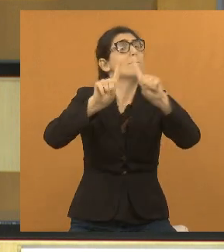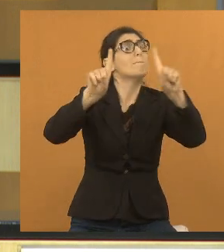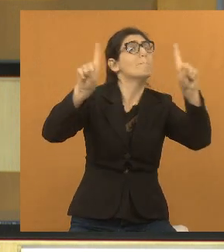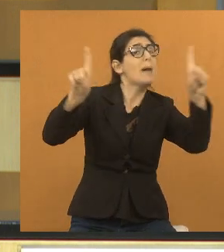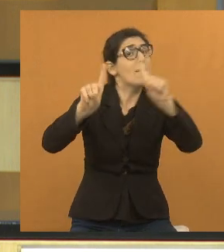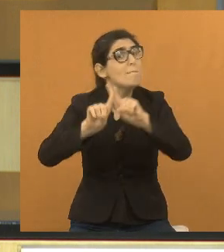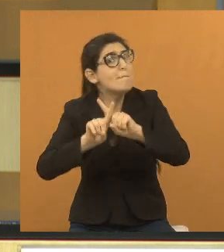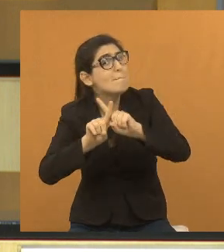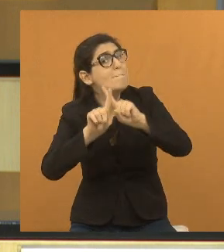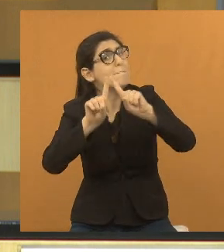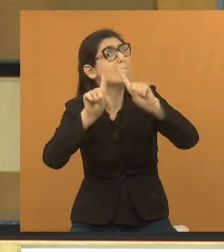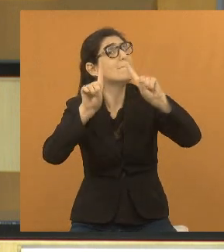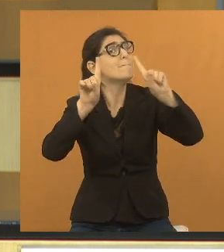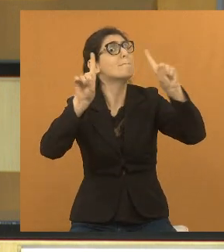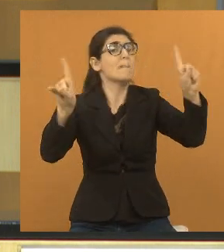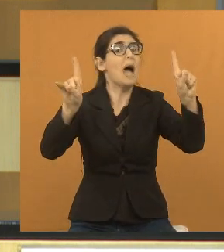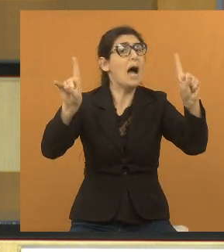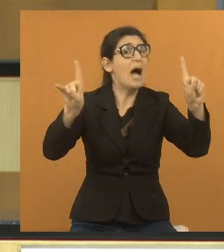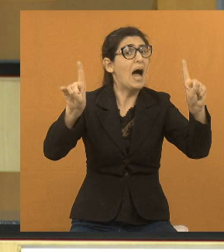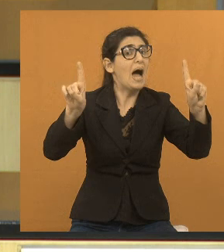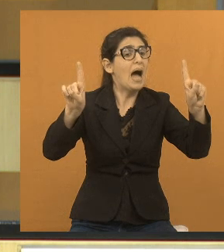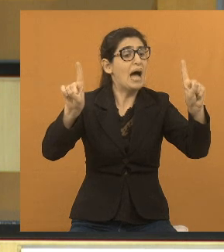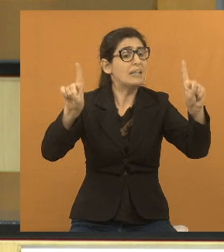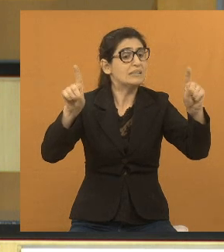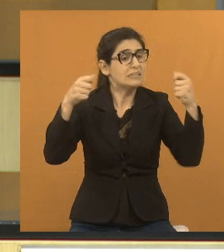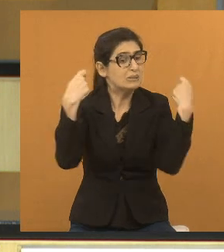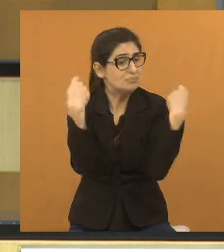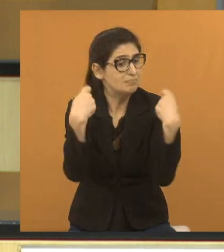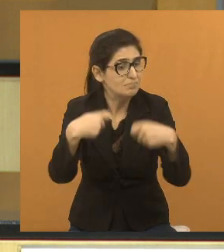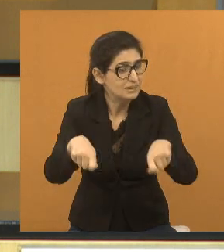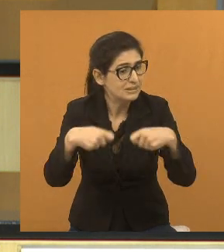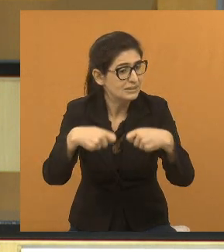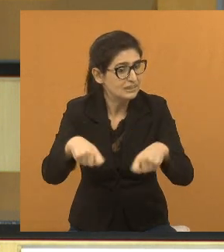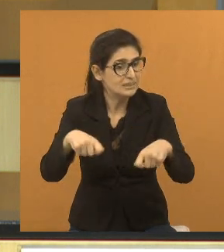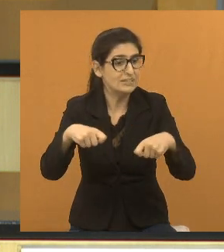eu tenha um estudo de